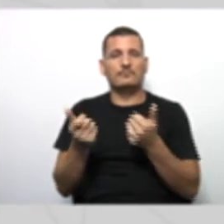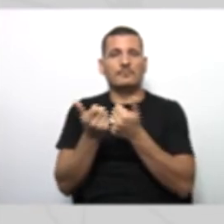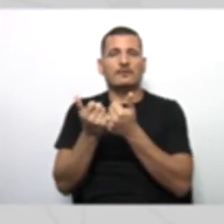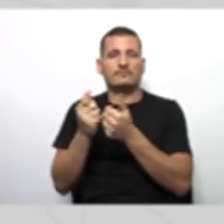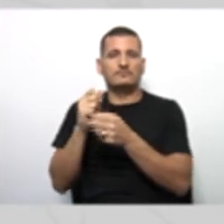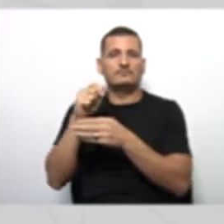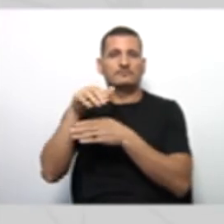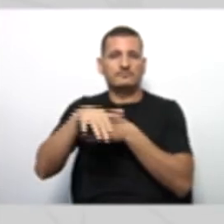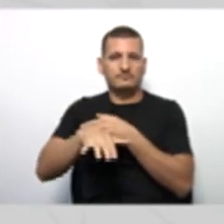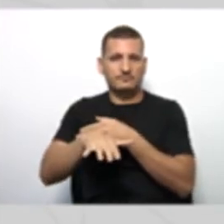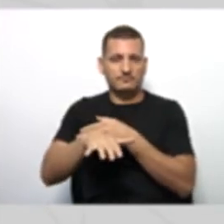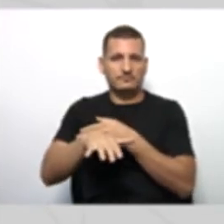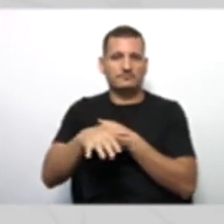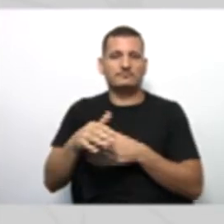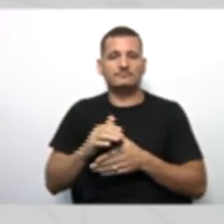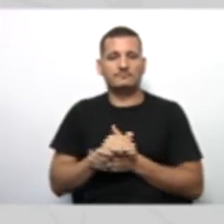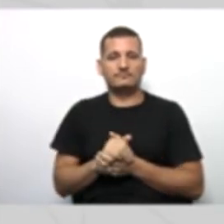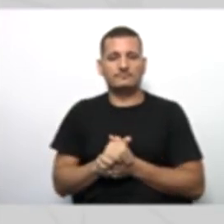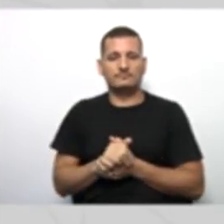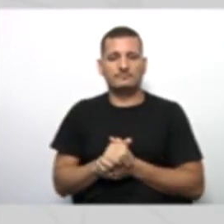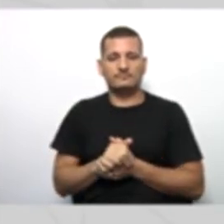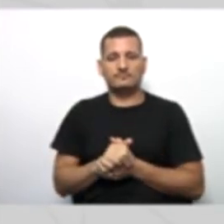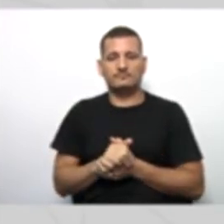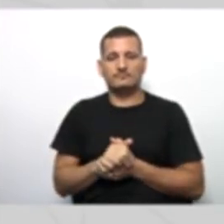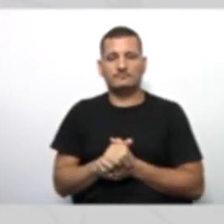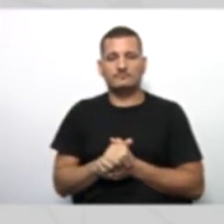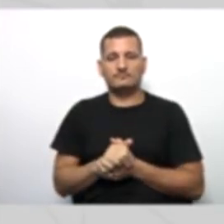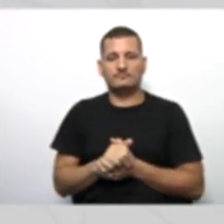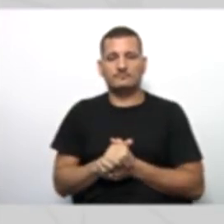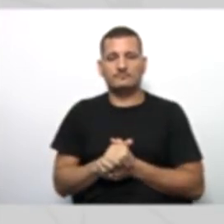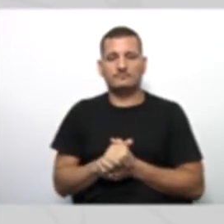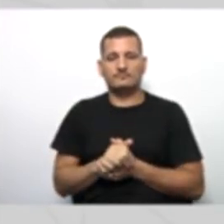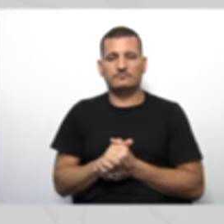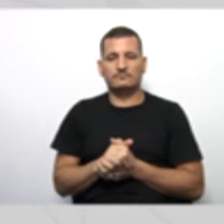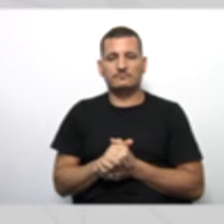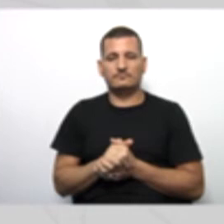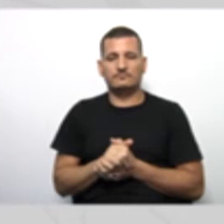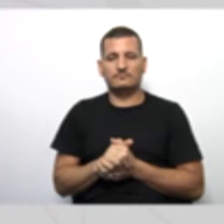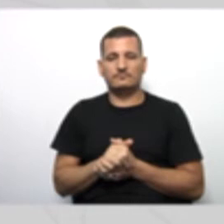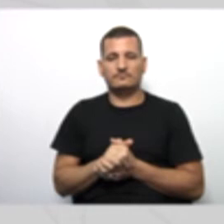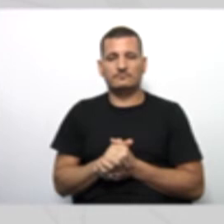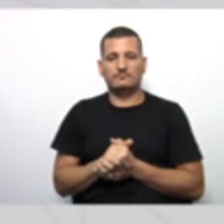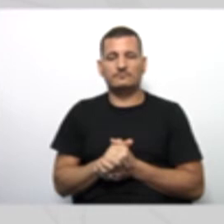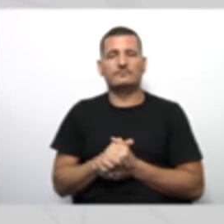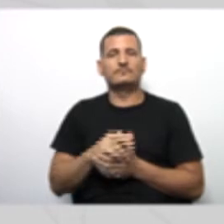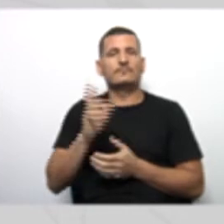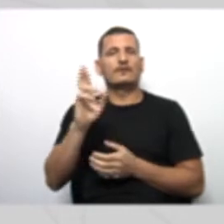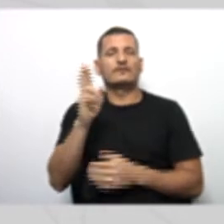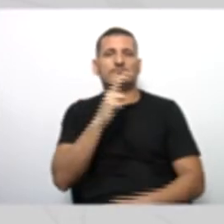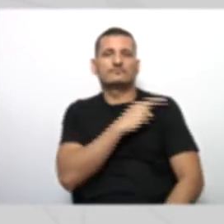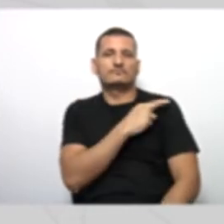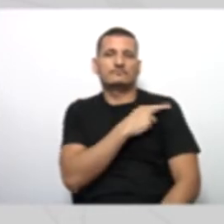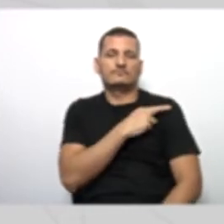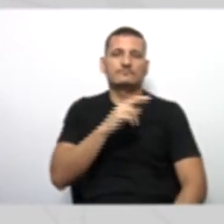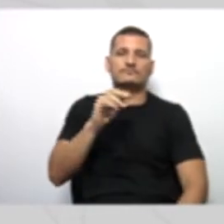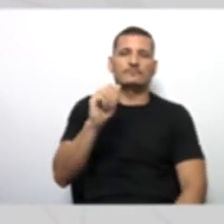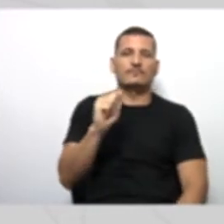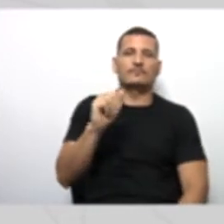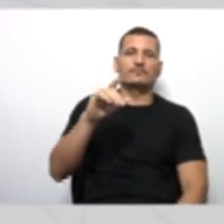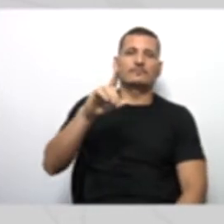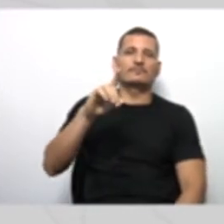ser, posso colocar como BA, tá? Que é um risco de baixa probabilidade e alto impacto,